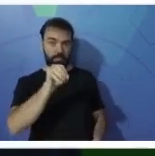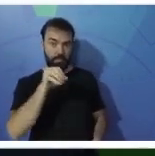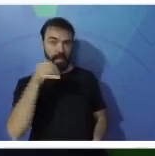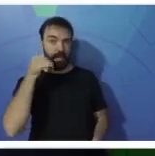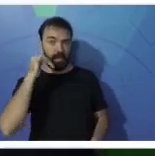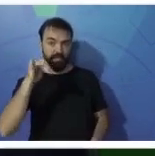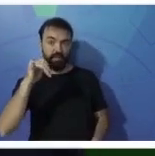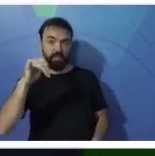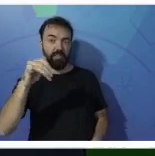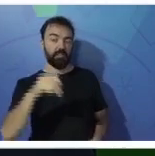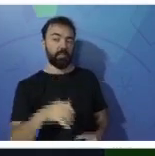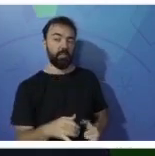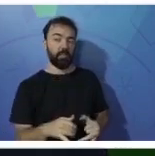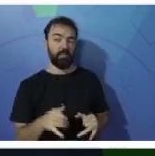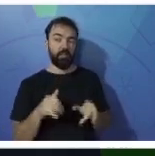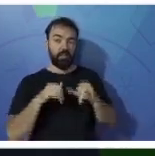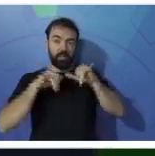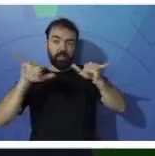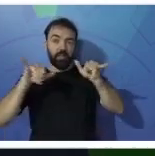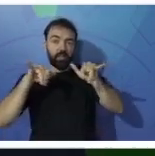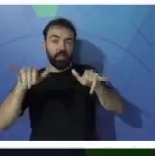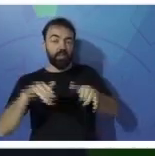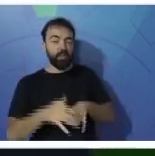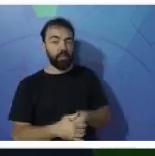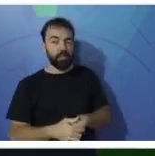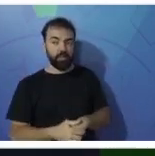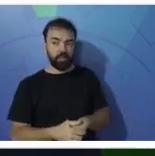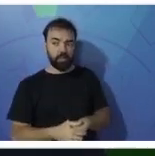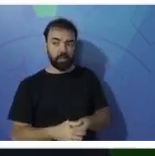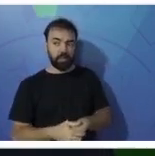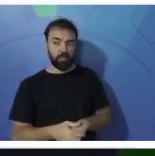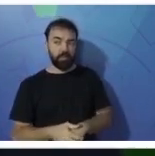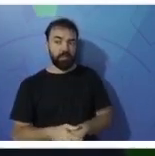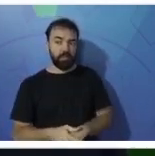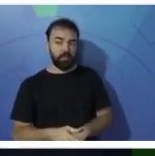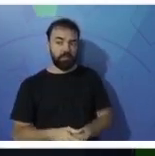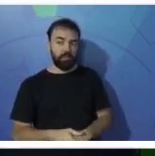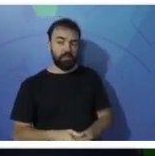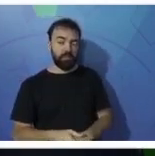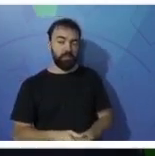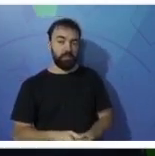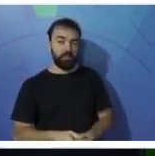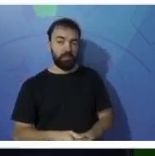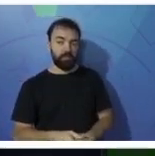texto. Que para fazer essa tarefinha, você vai tirar informações do texto